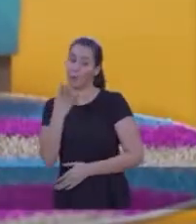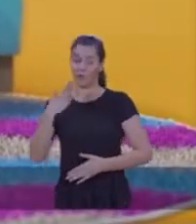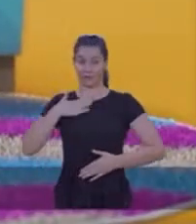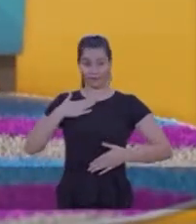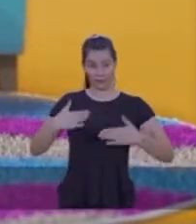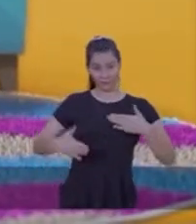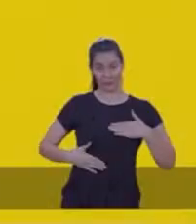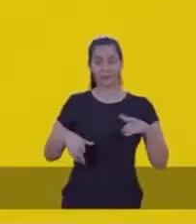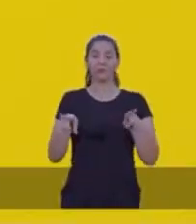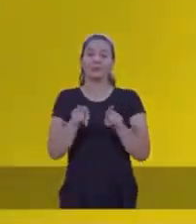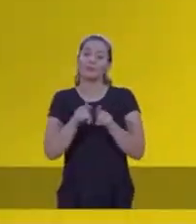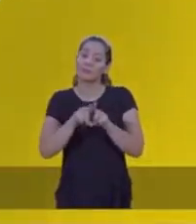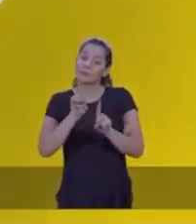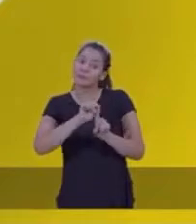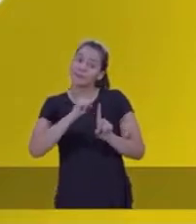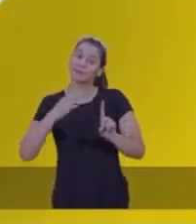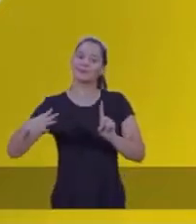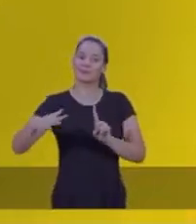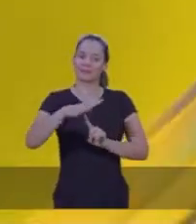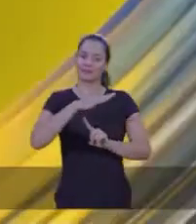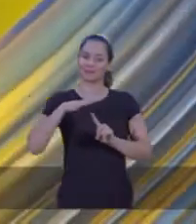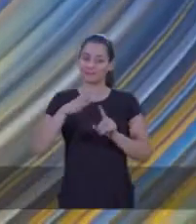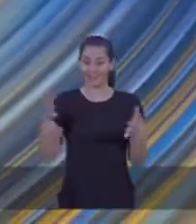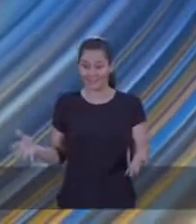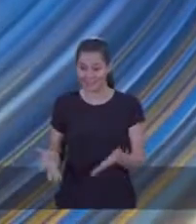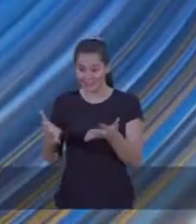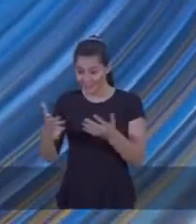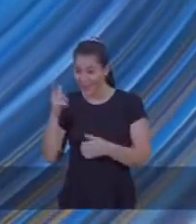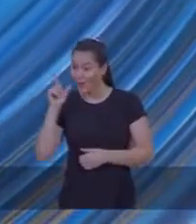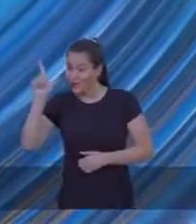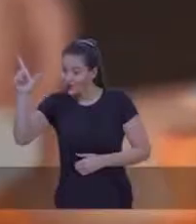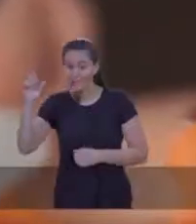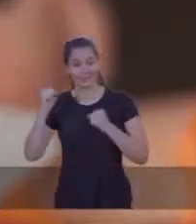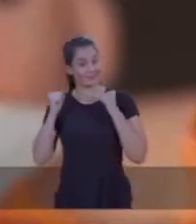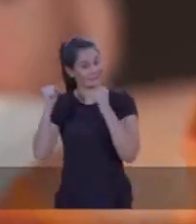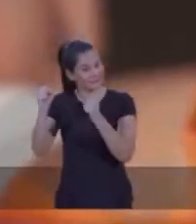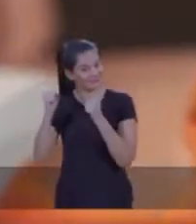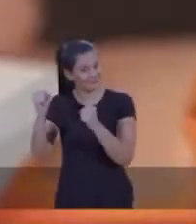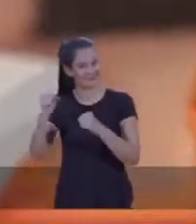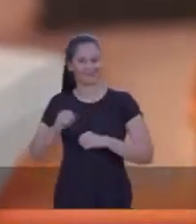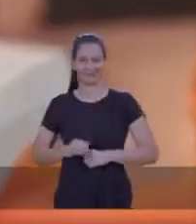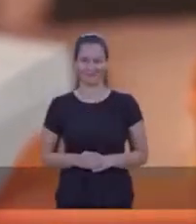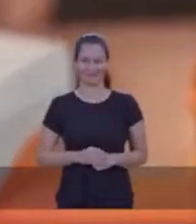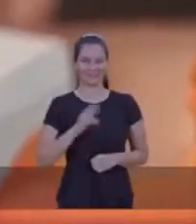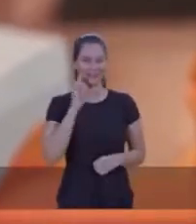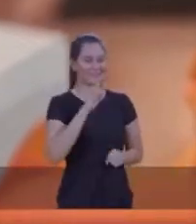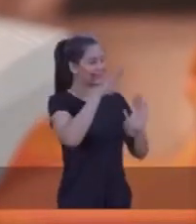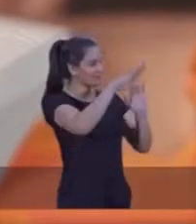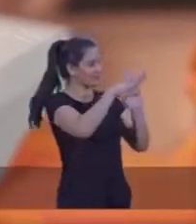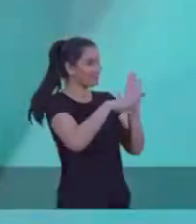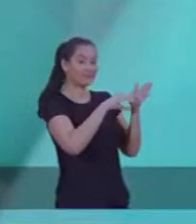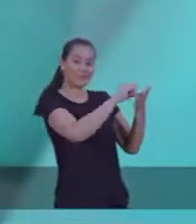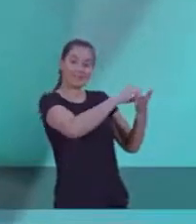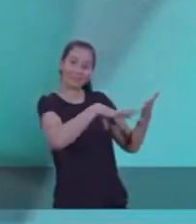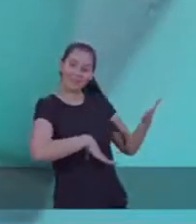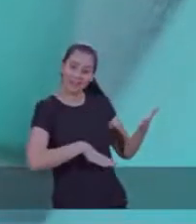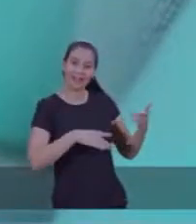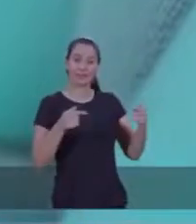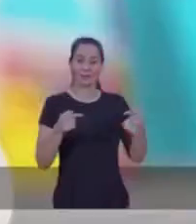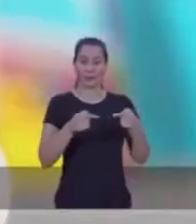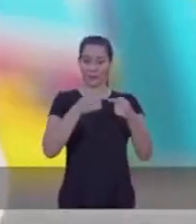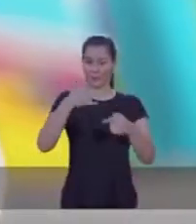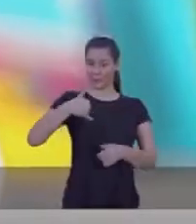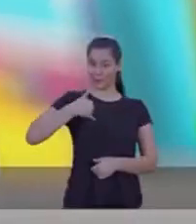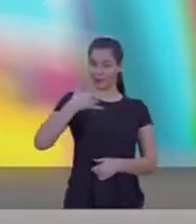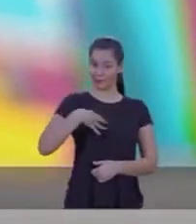tanto física quanto social, sempre incentivando os acertos da criança. Confira as atividades para a faixa etária do seu filho